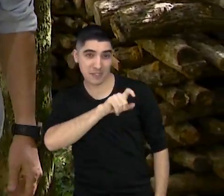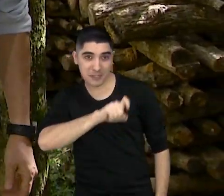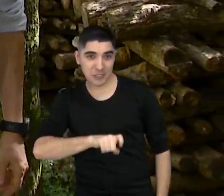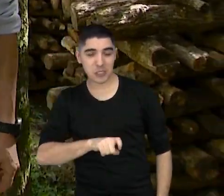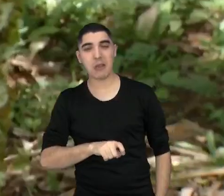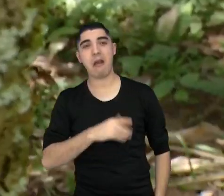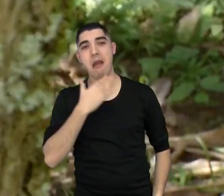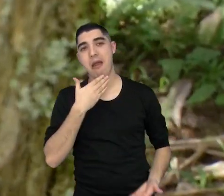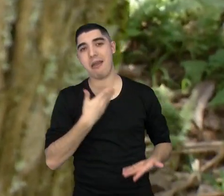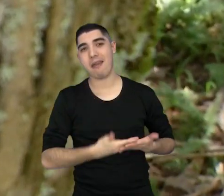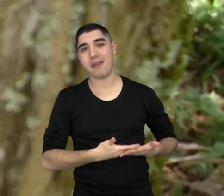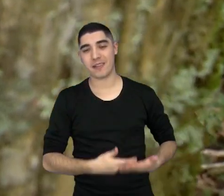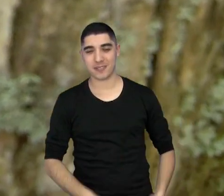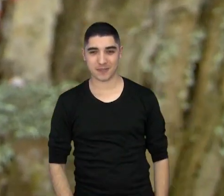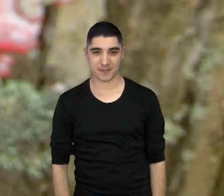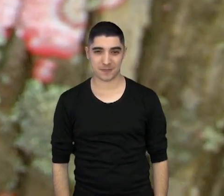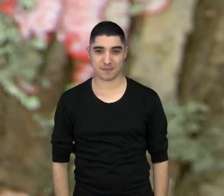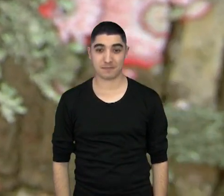Xavier. Incrível.